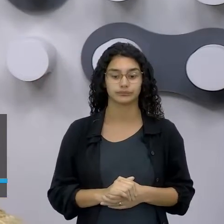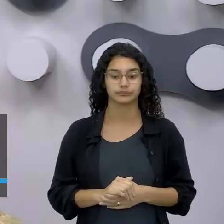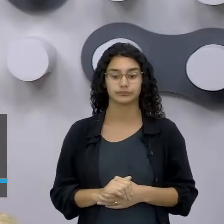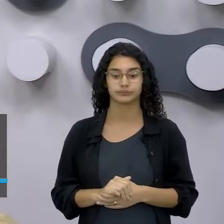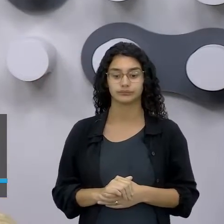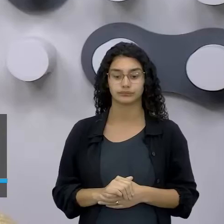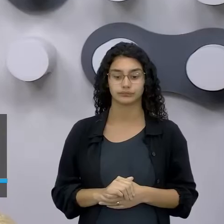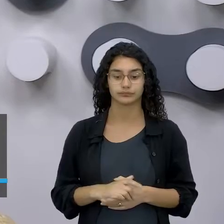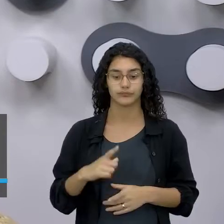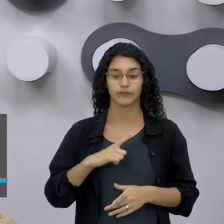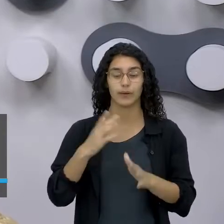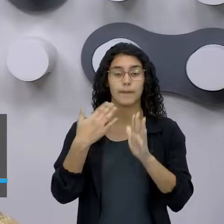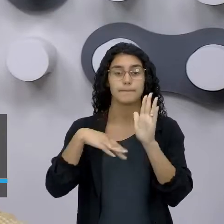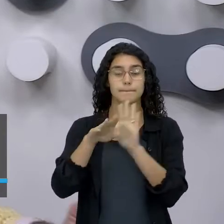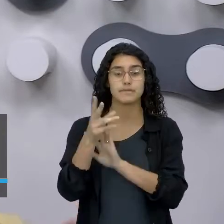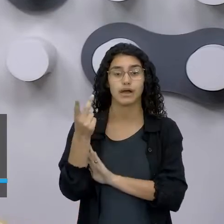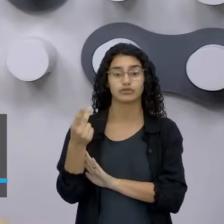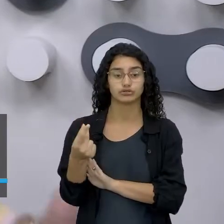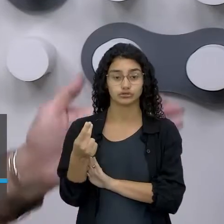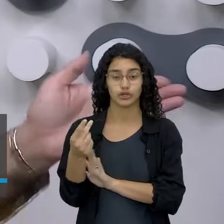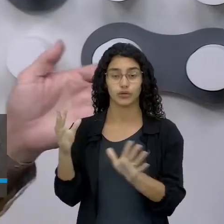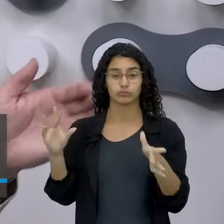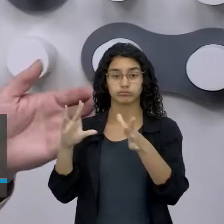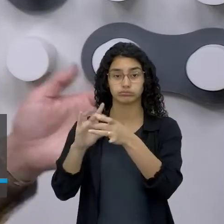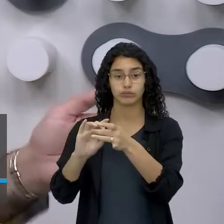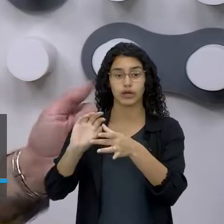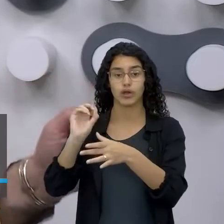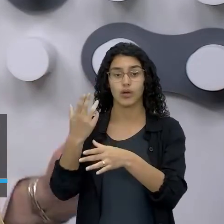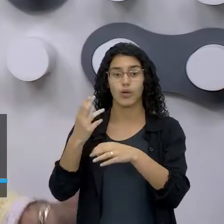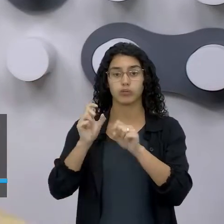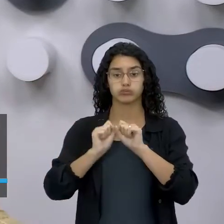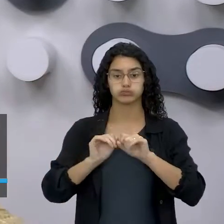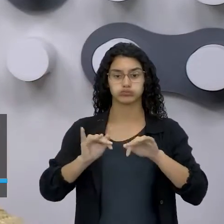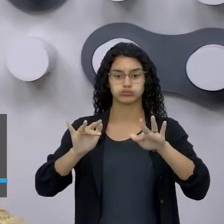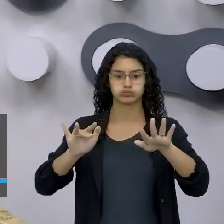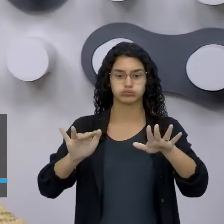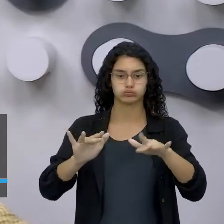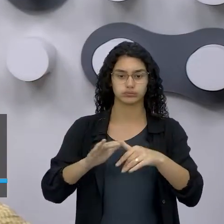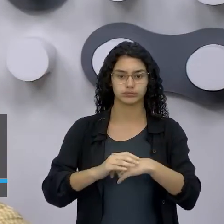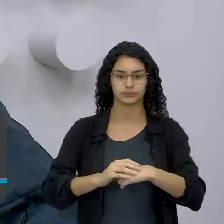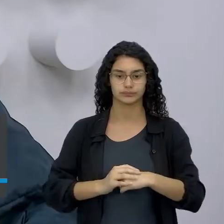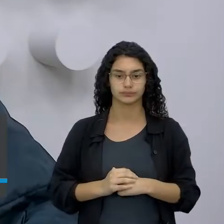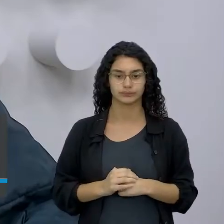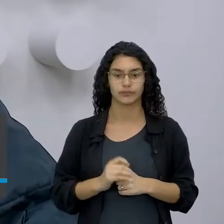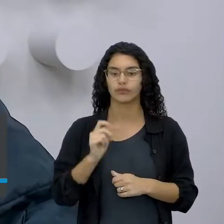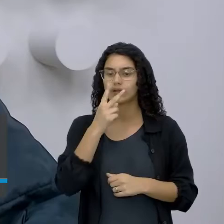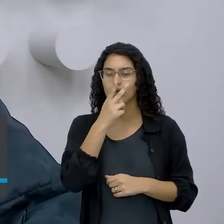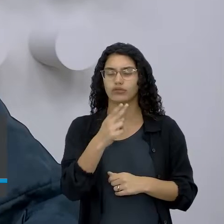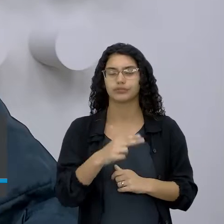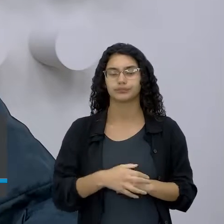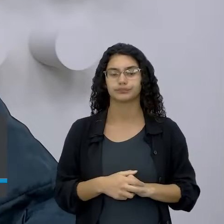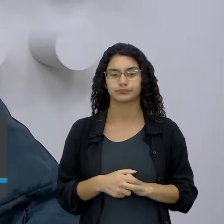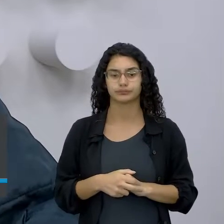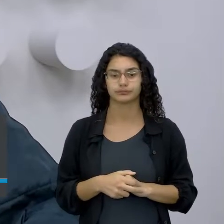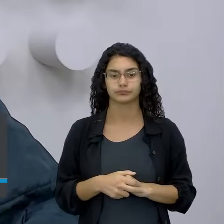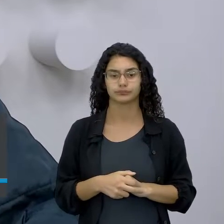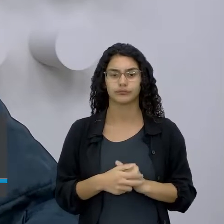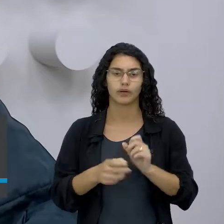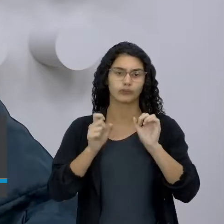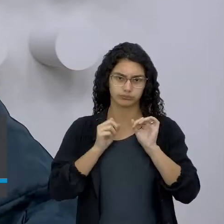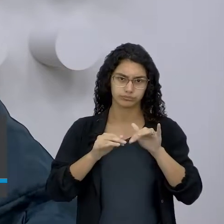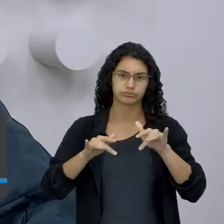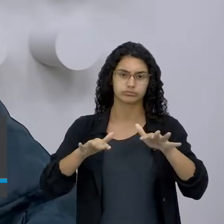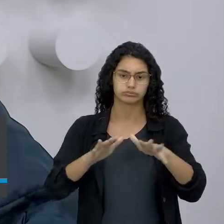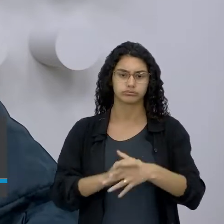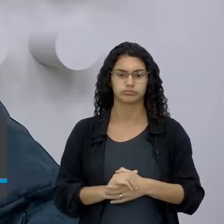ele ganha mais dinheiro unificando ou pulverizando as coisas? O que você acha? Pulverizando,